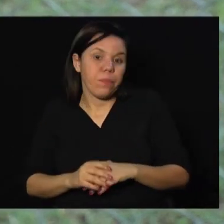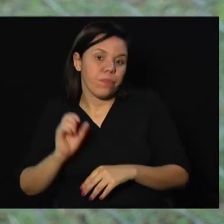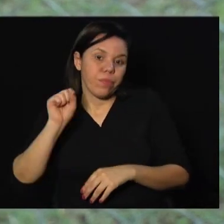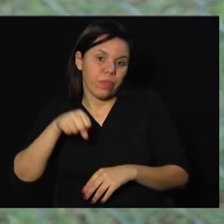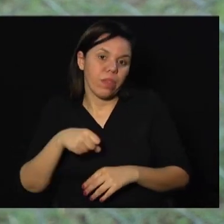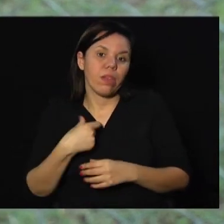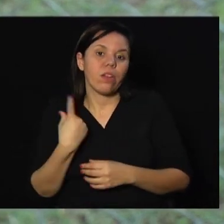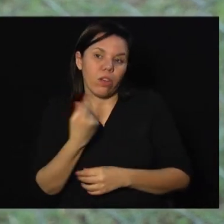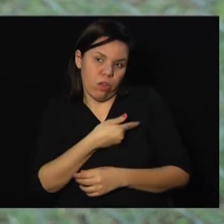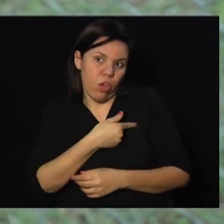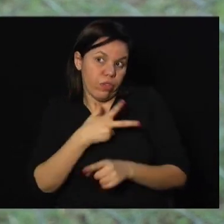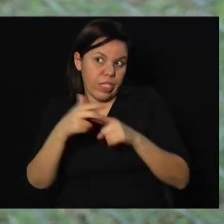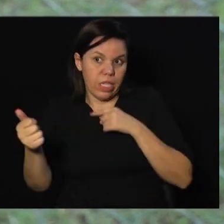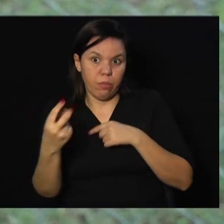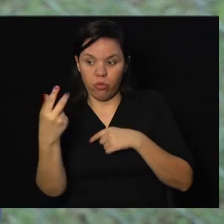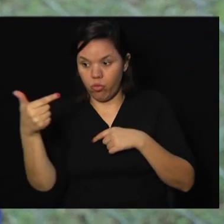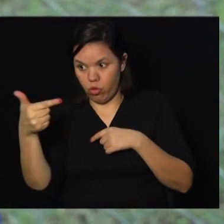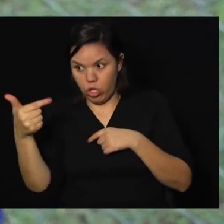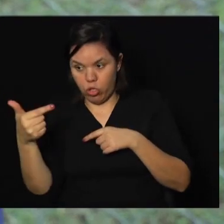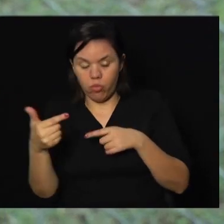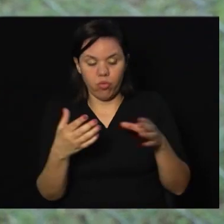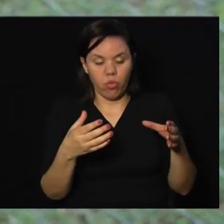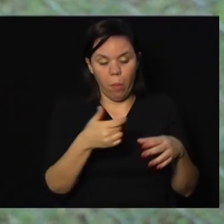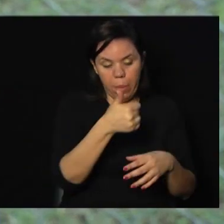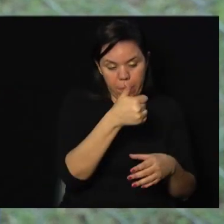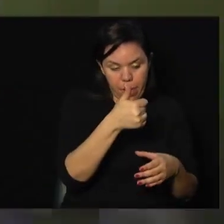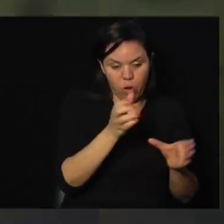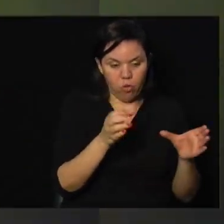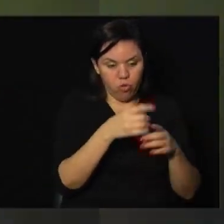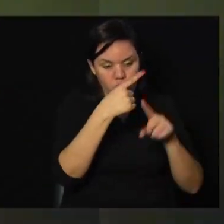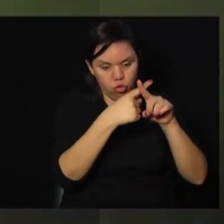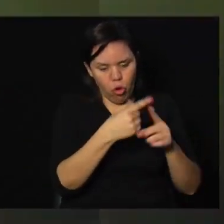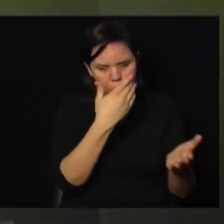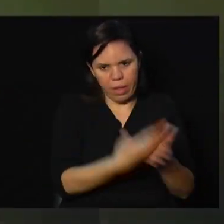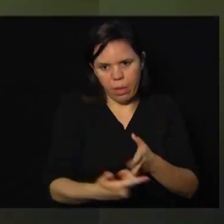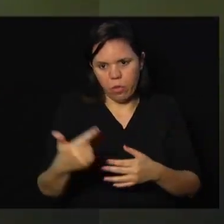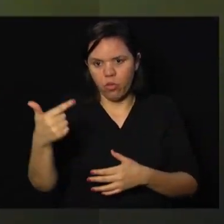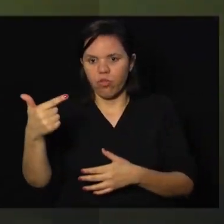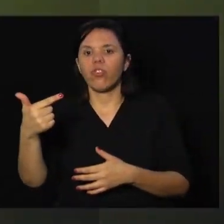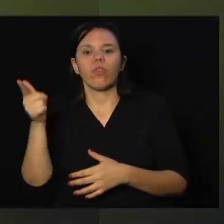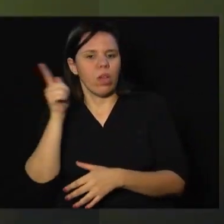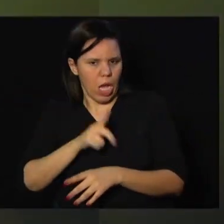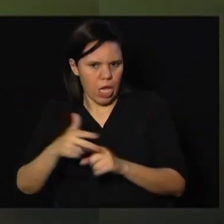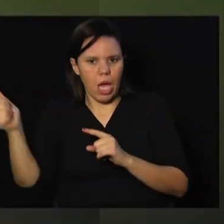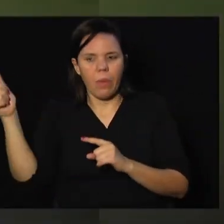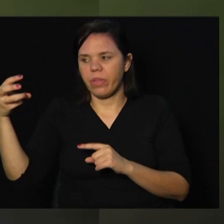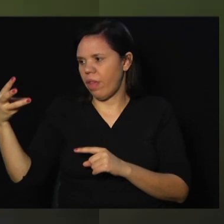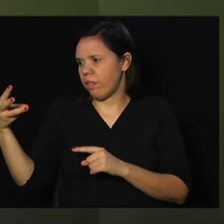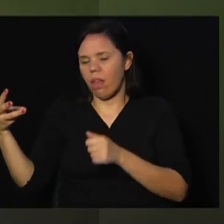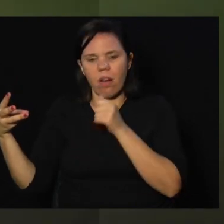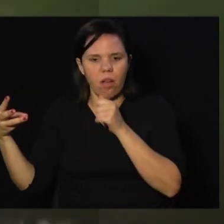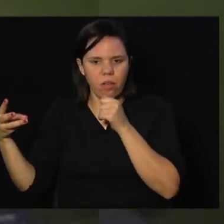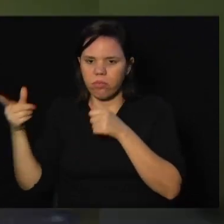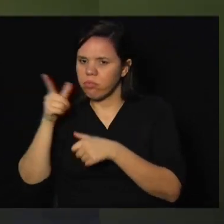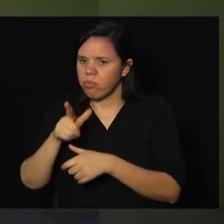vencemos o segundo jogo, né? Perdemos o primeiro, ganhamos o segundo, e o terceiro só não ganhamos também, né,